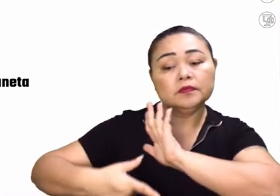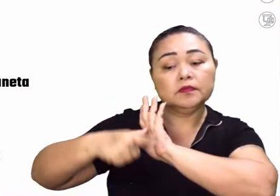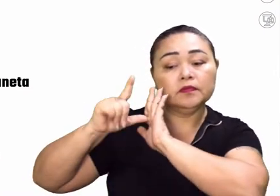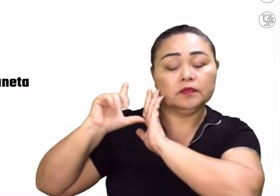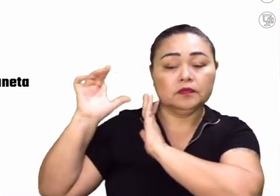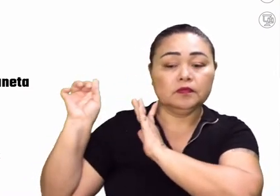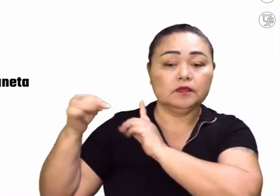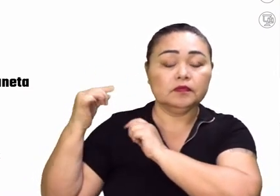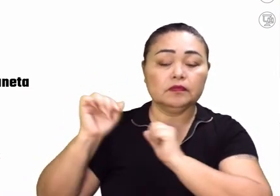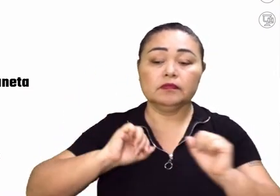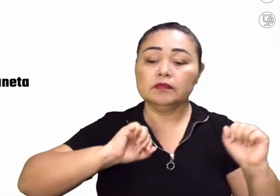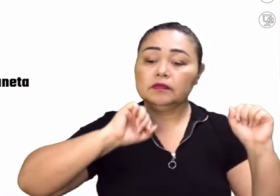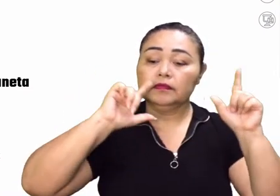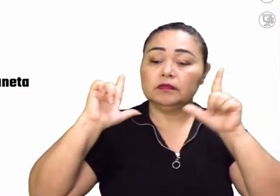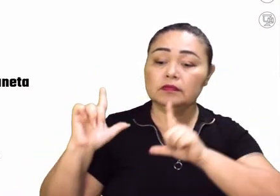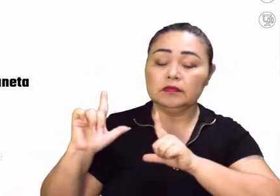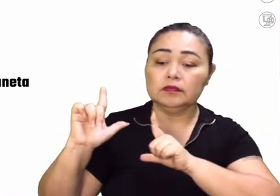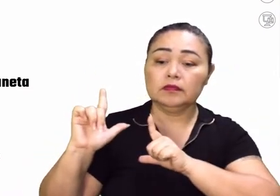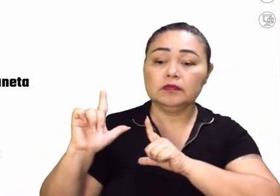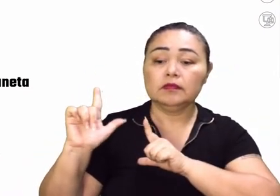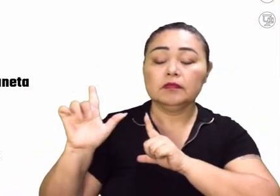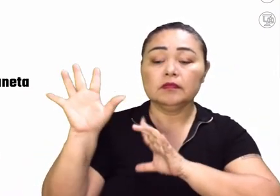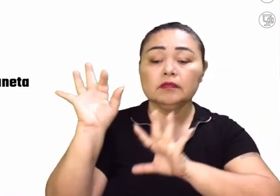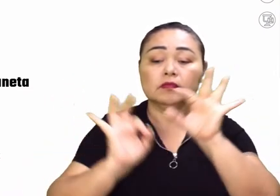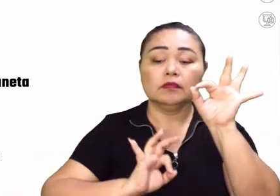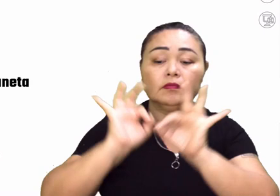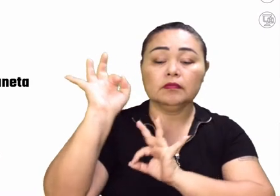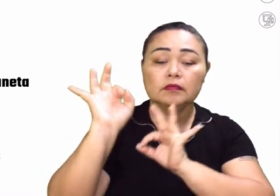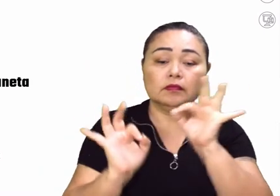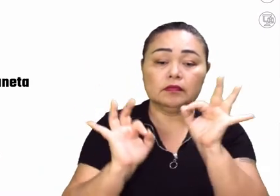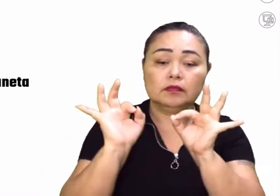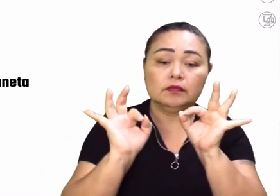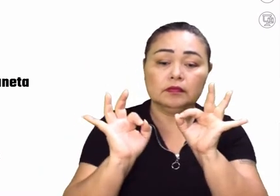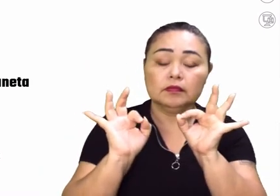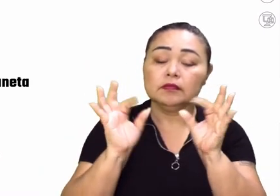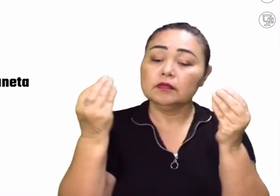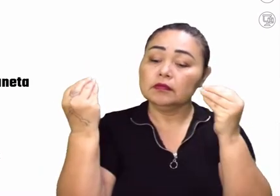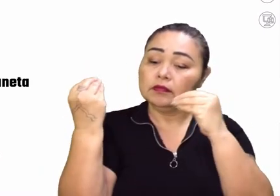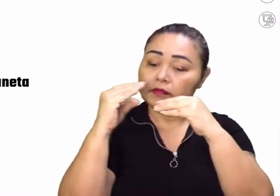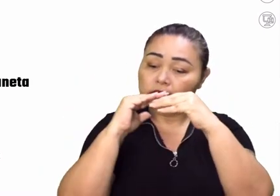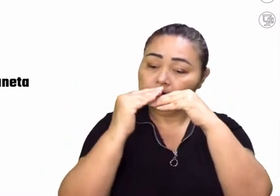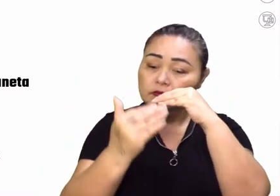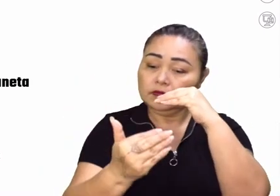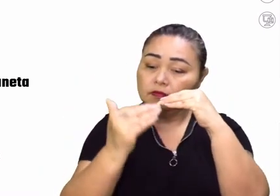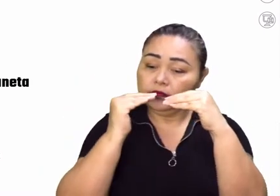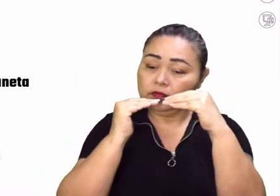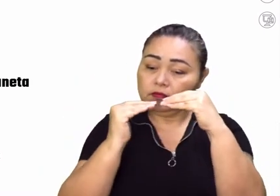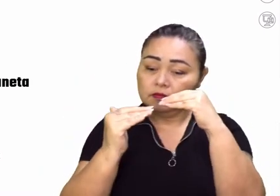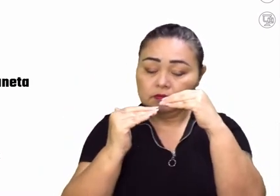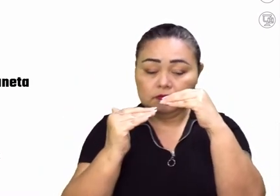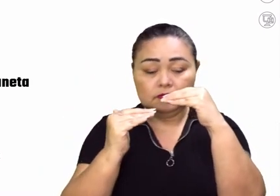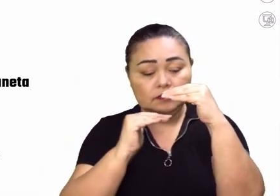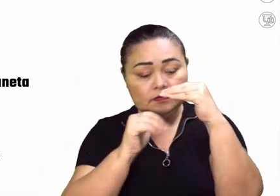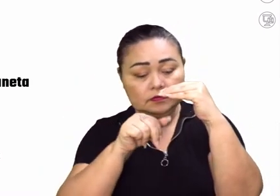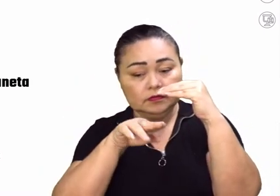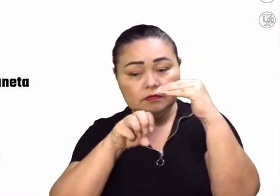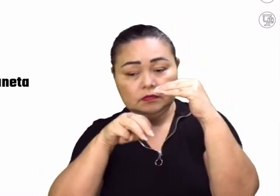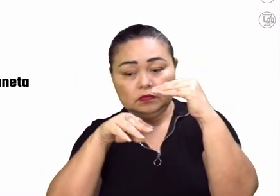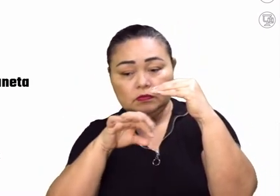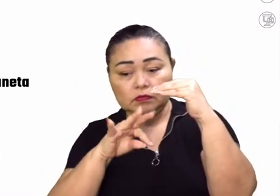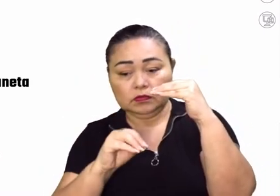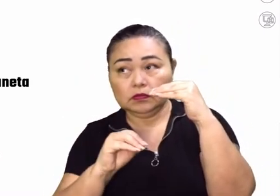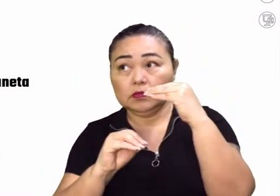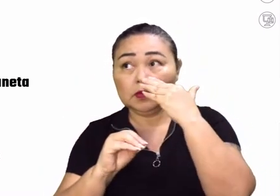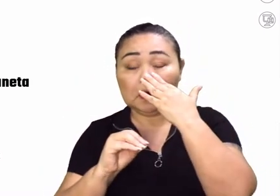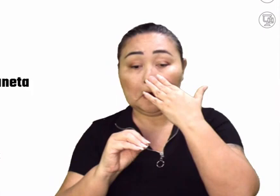aí no slide a questão da formação da estrutura da terra que a camada do núcleo manto